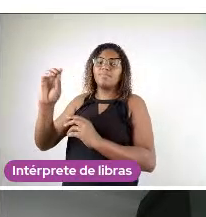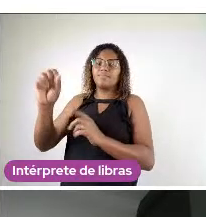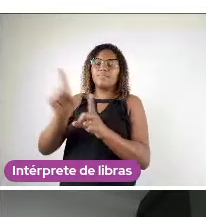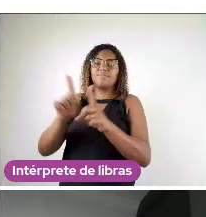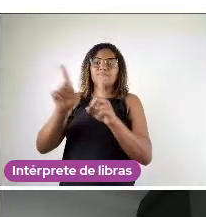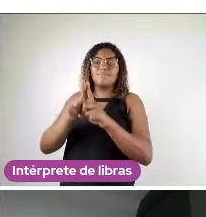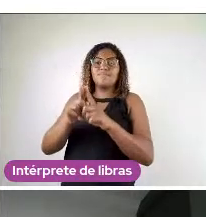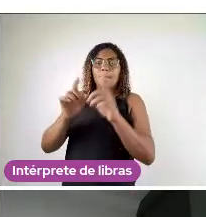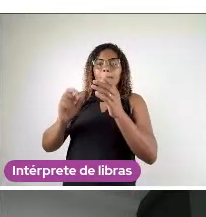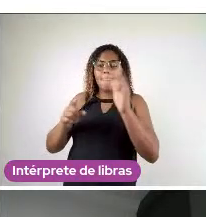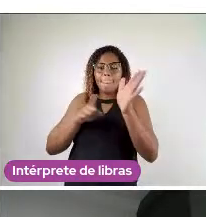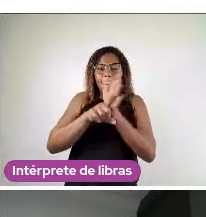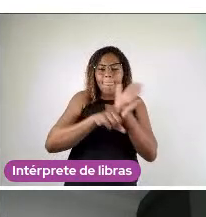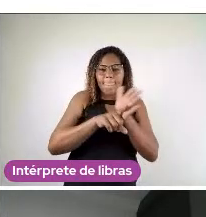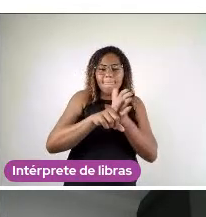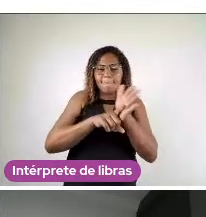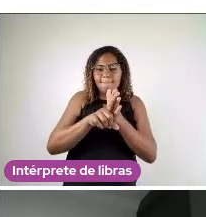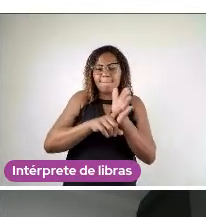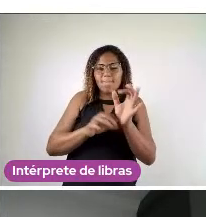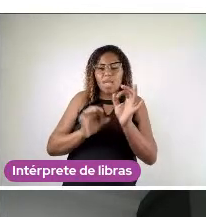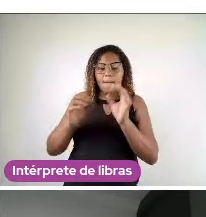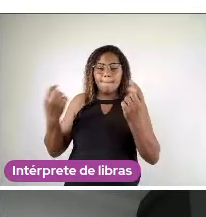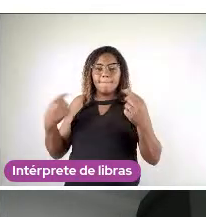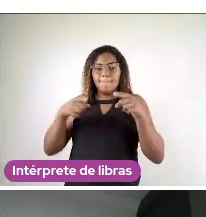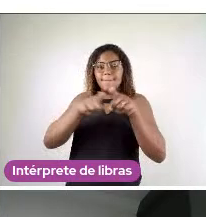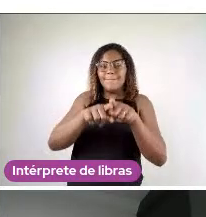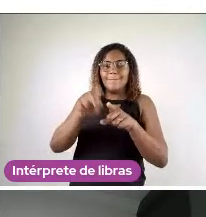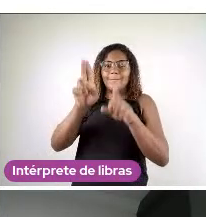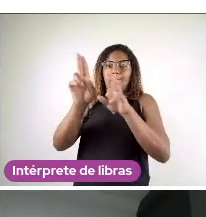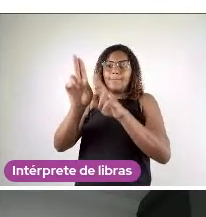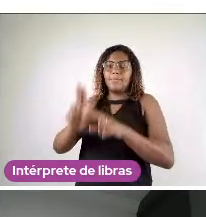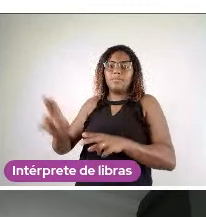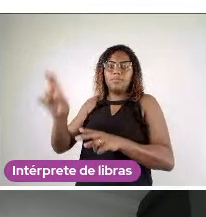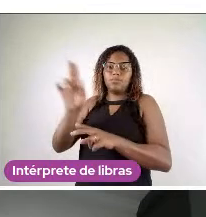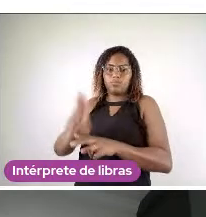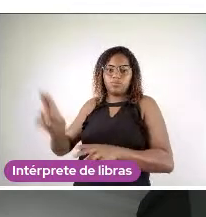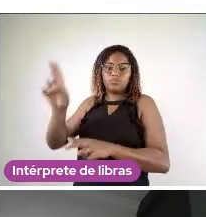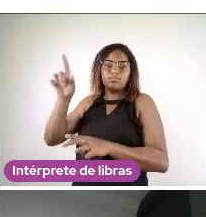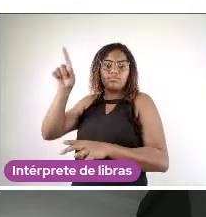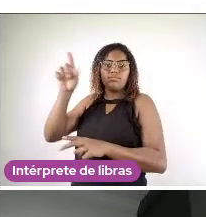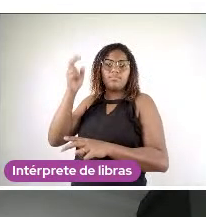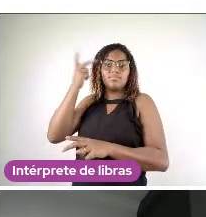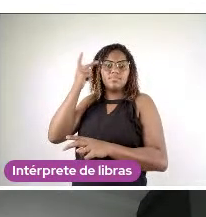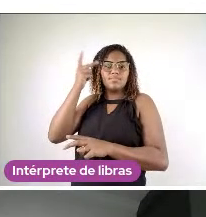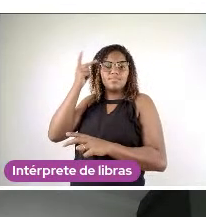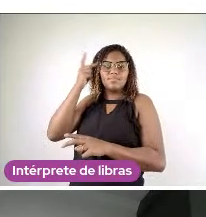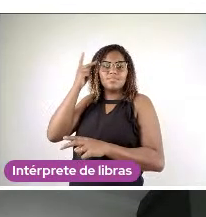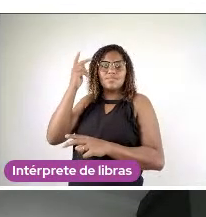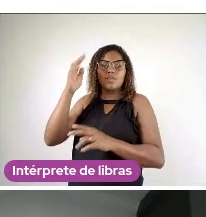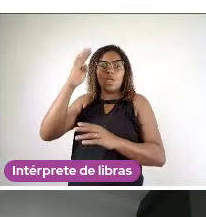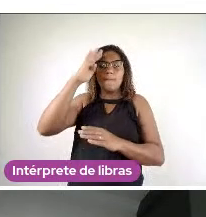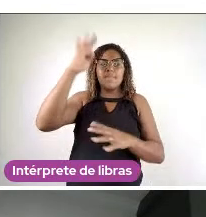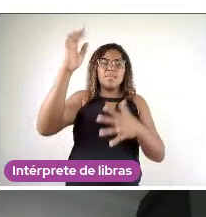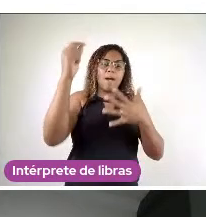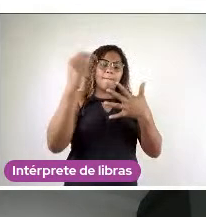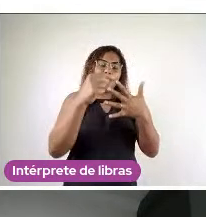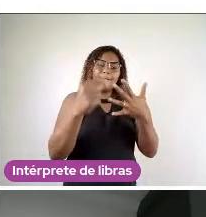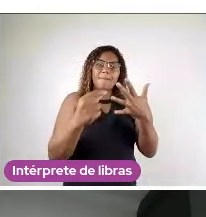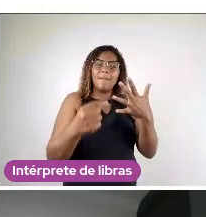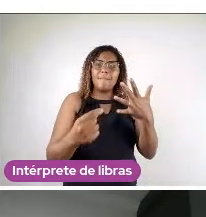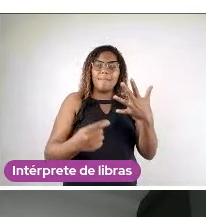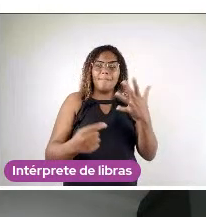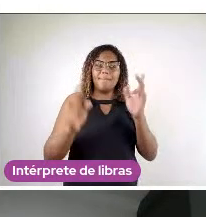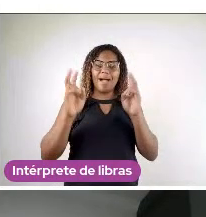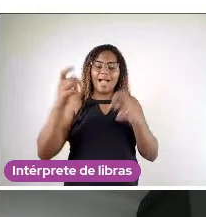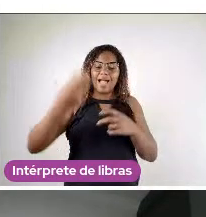Keepers, em parceria com a Universidade de São Paulo, sobre os principais pontos de produção de resíduos plásticos no Brasil,